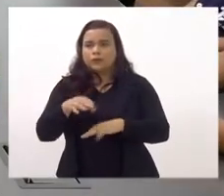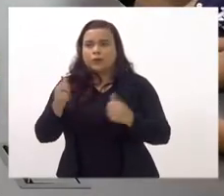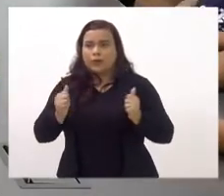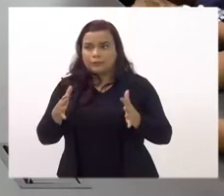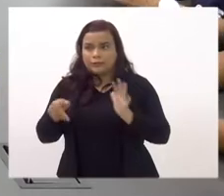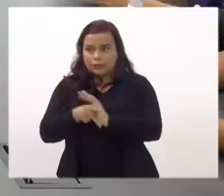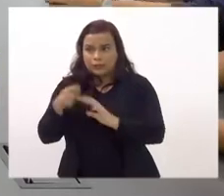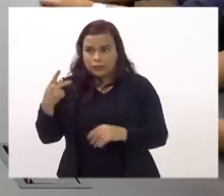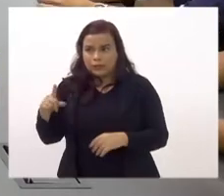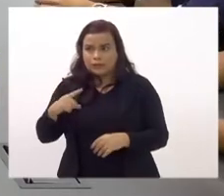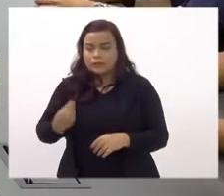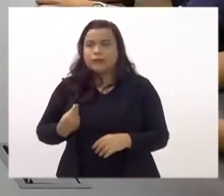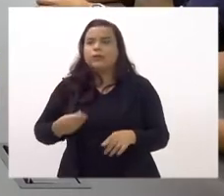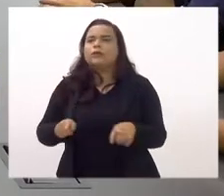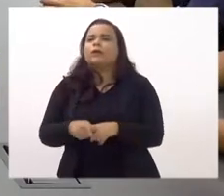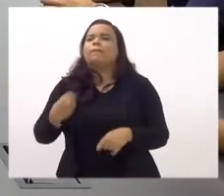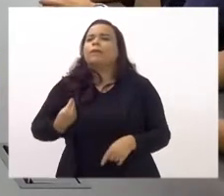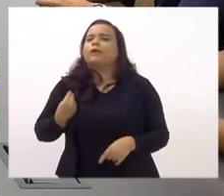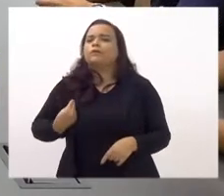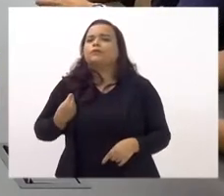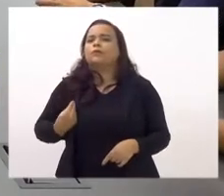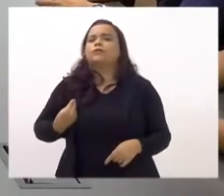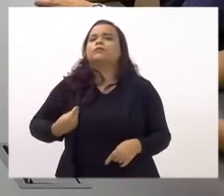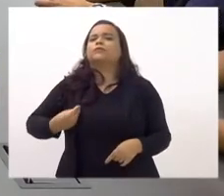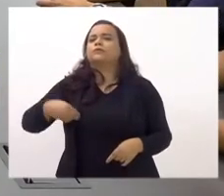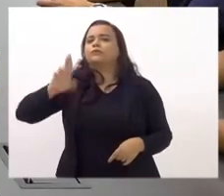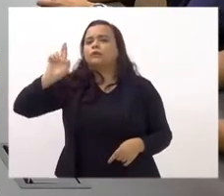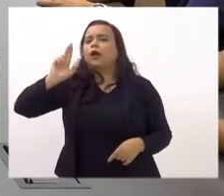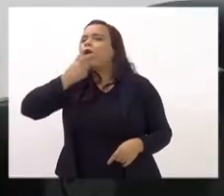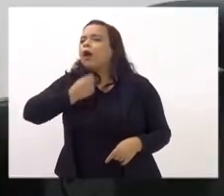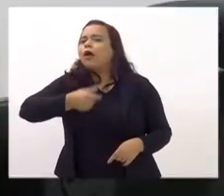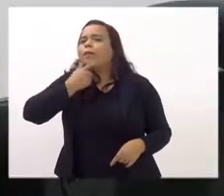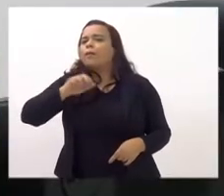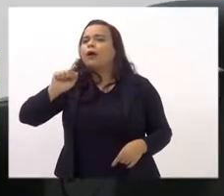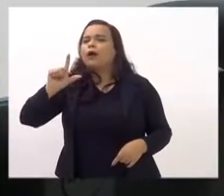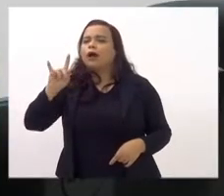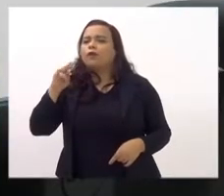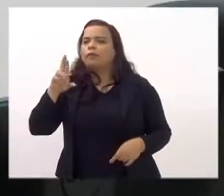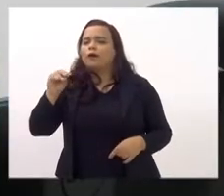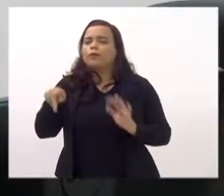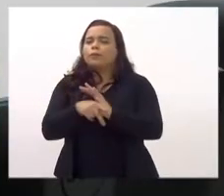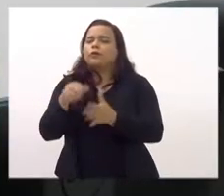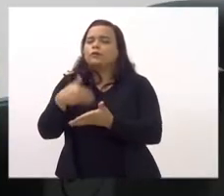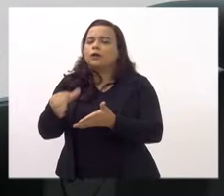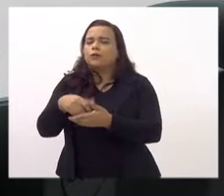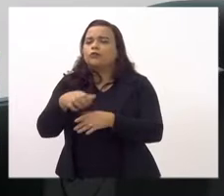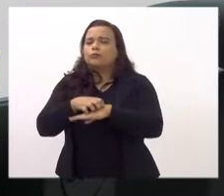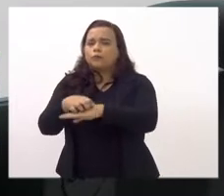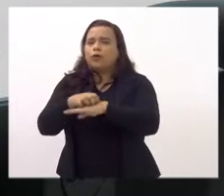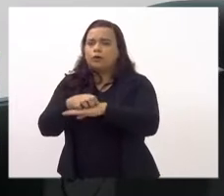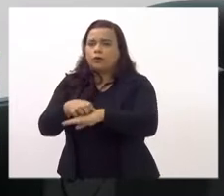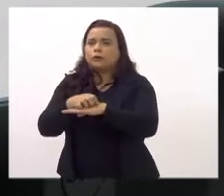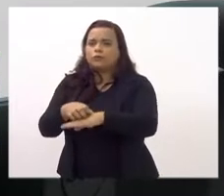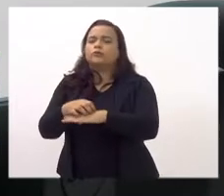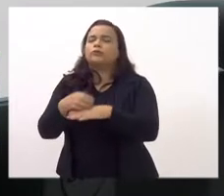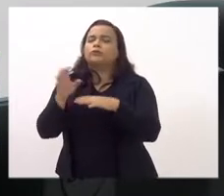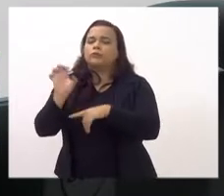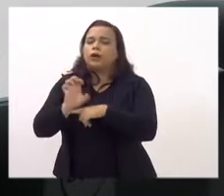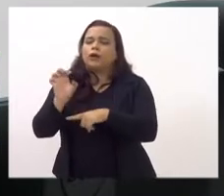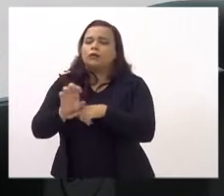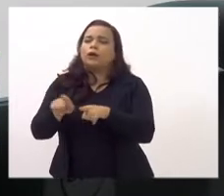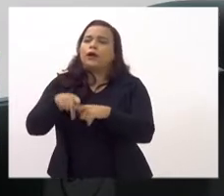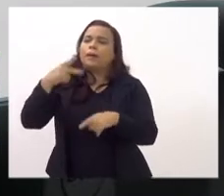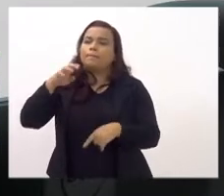registrar a presença do senhor Álvaro Gonzalez, da Secretaria de Transporte do Estado, da senhora Paula Zen, da Secretaria de Estado de